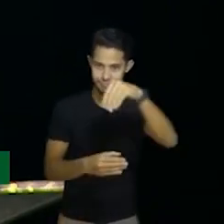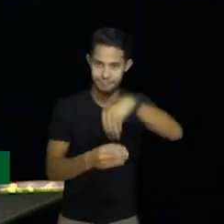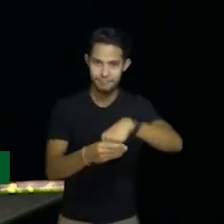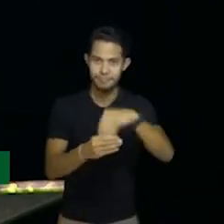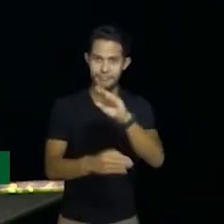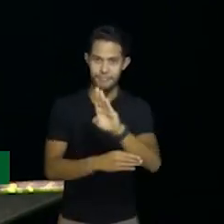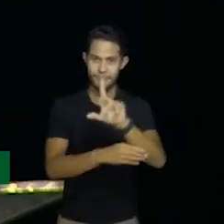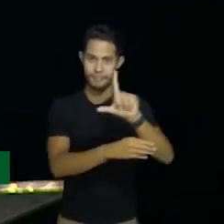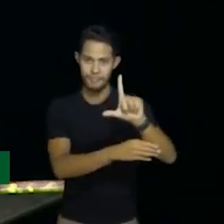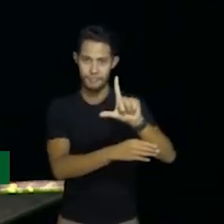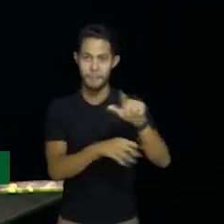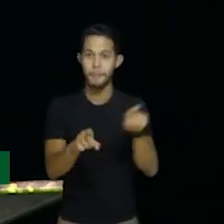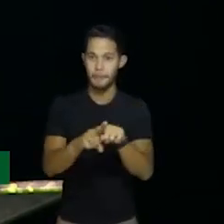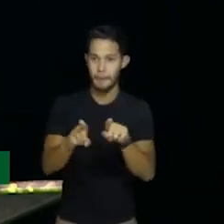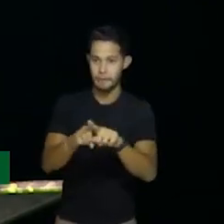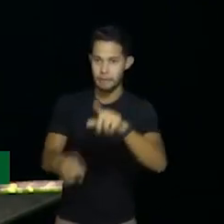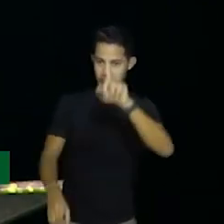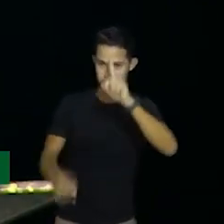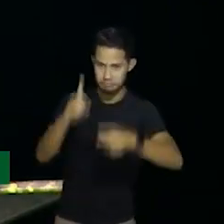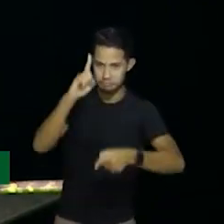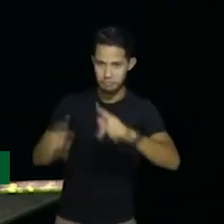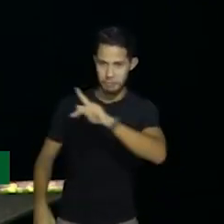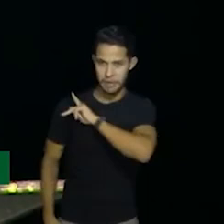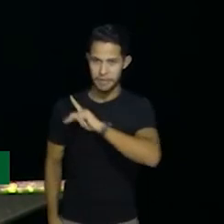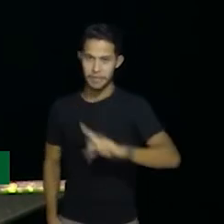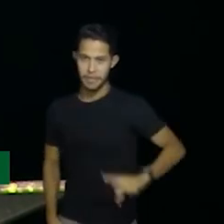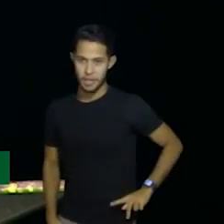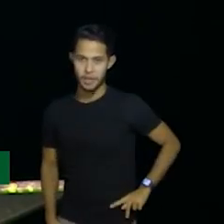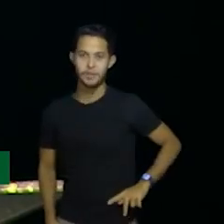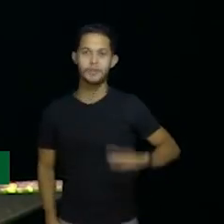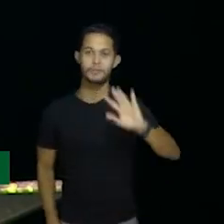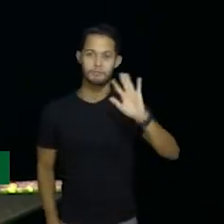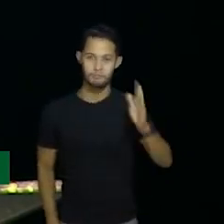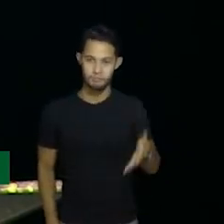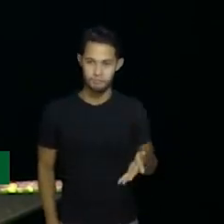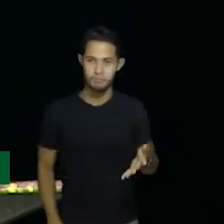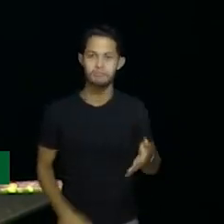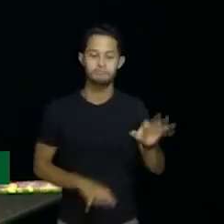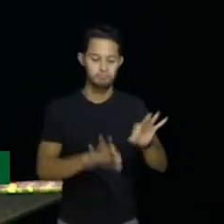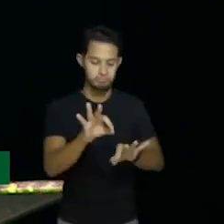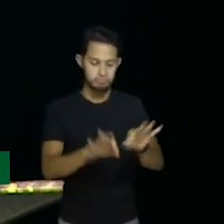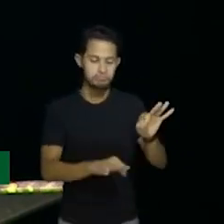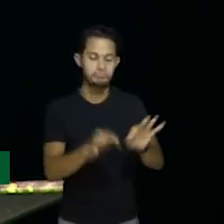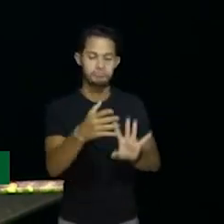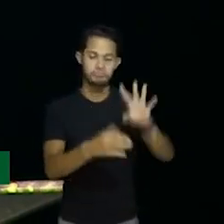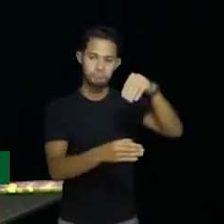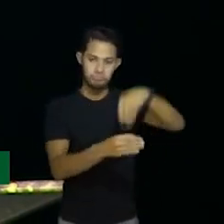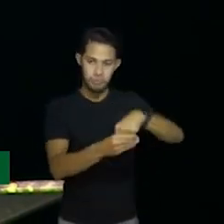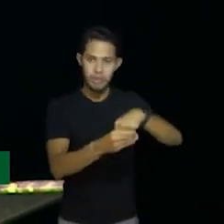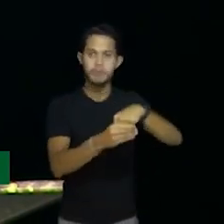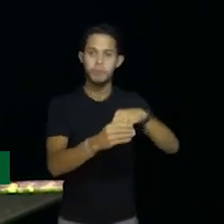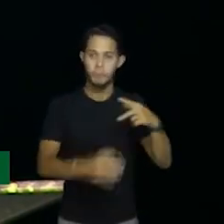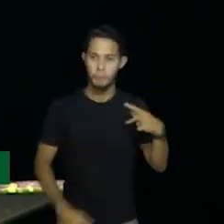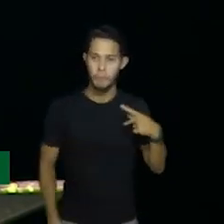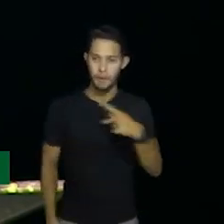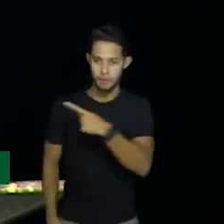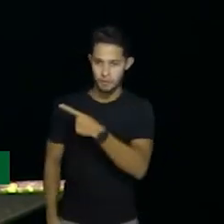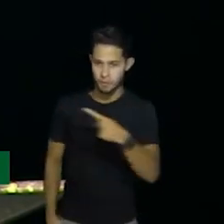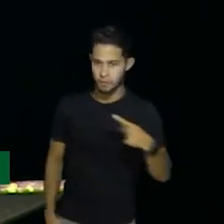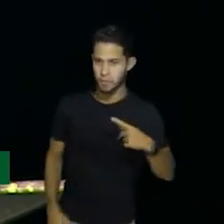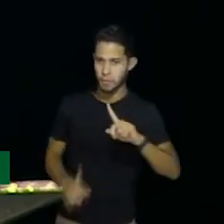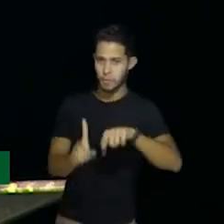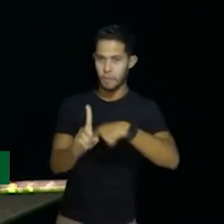segundo mandato esse conselho formado por igrejas, pastores, presidentes aqui da